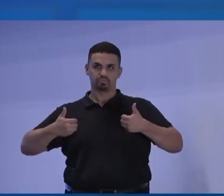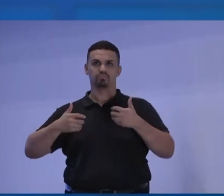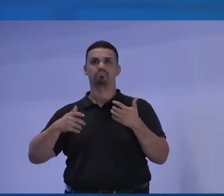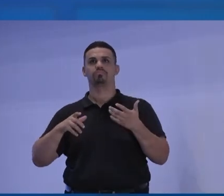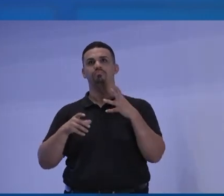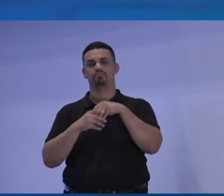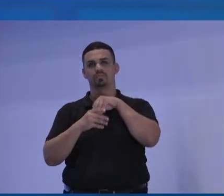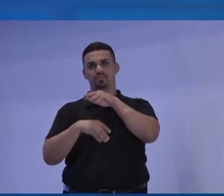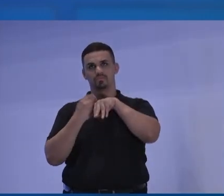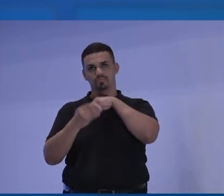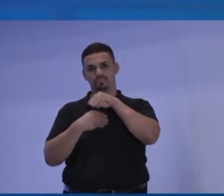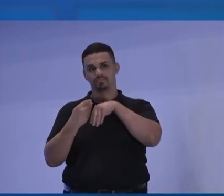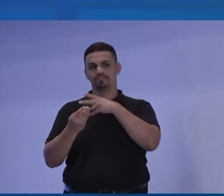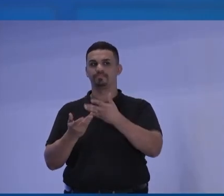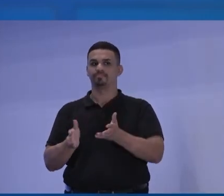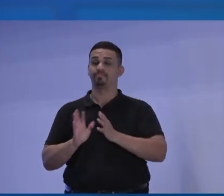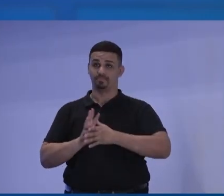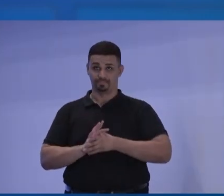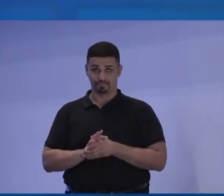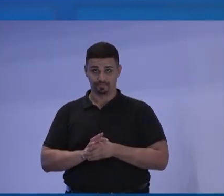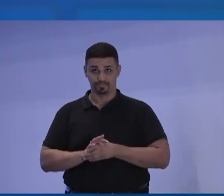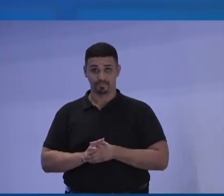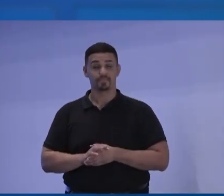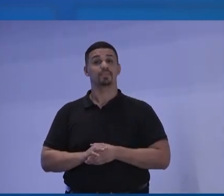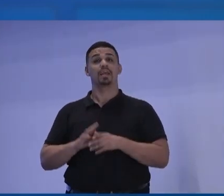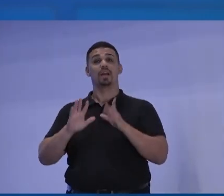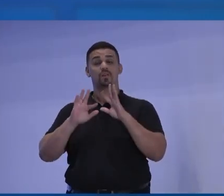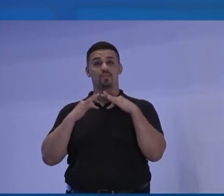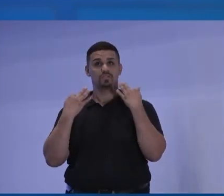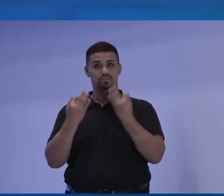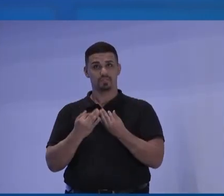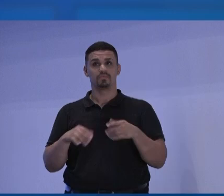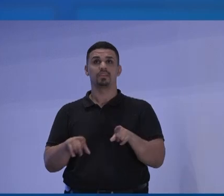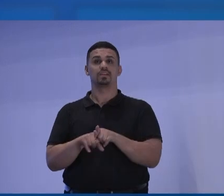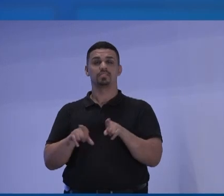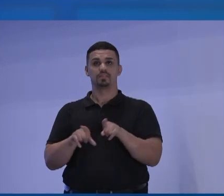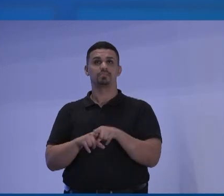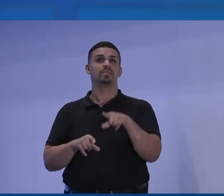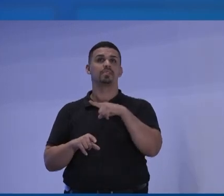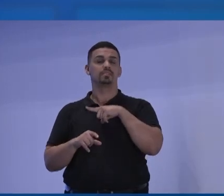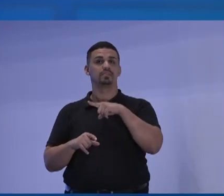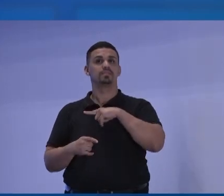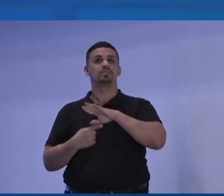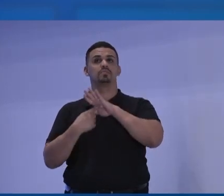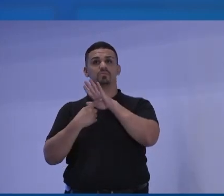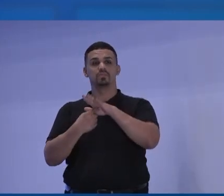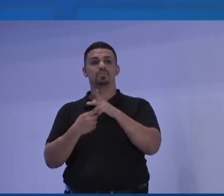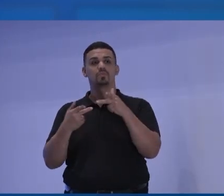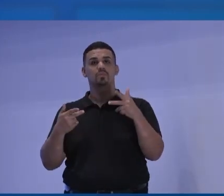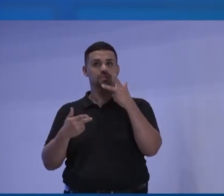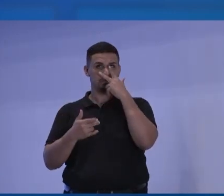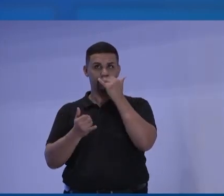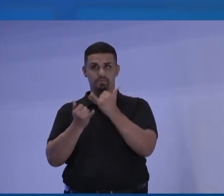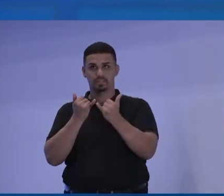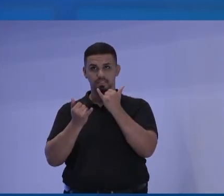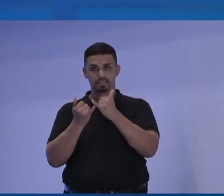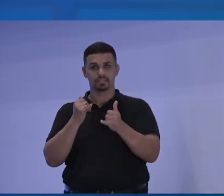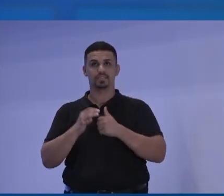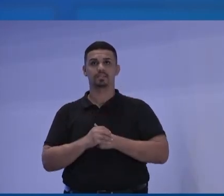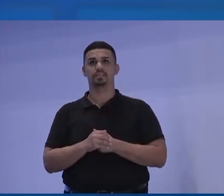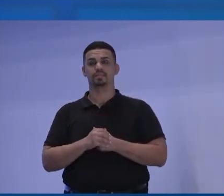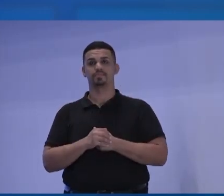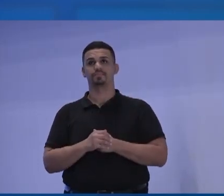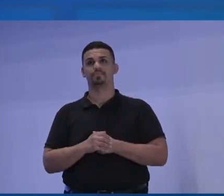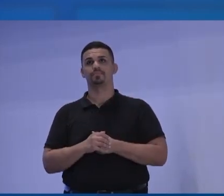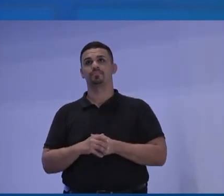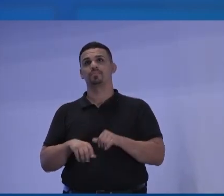interócitos. Os familiares também têm manifestações semelhantes. Na doença